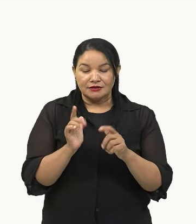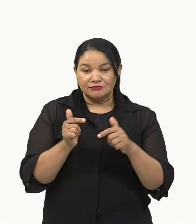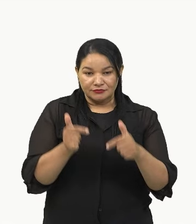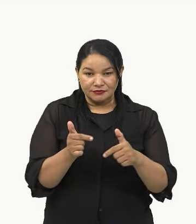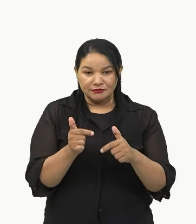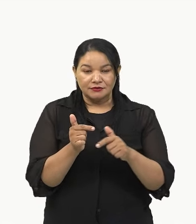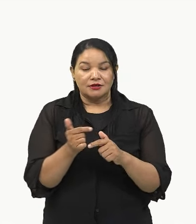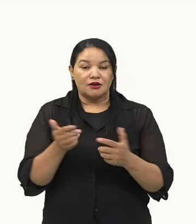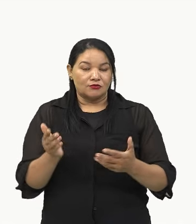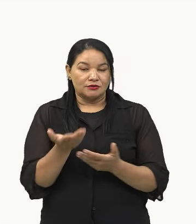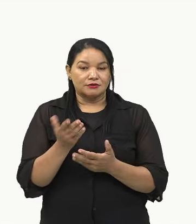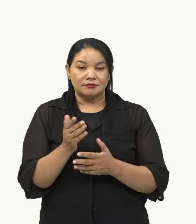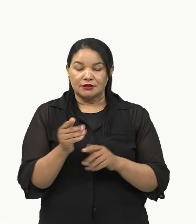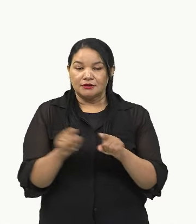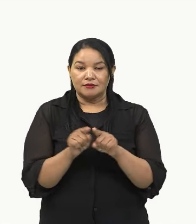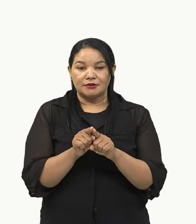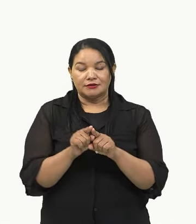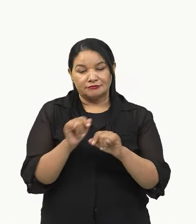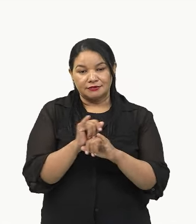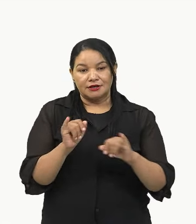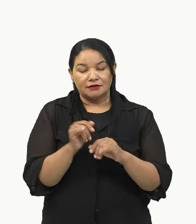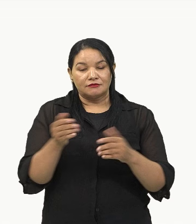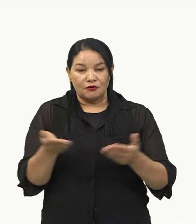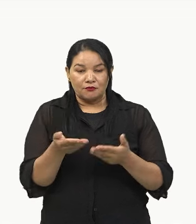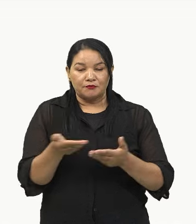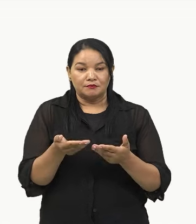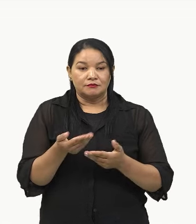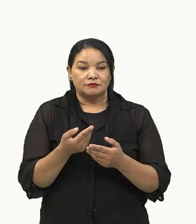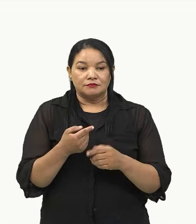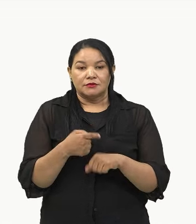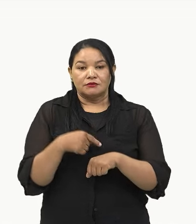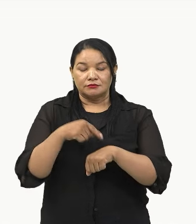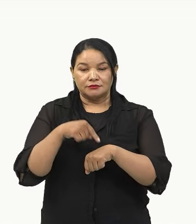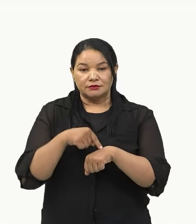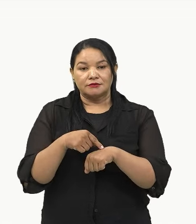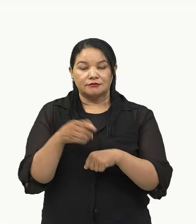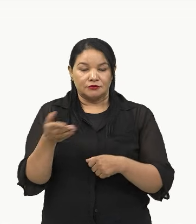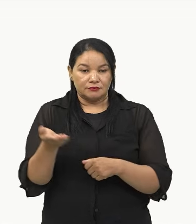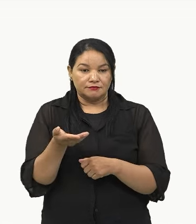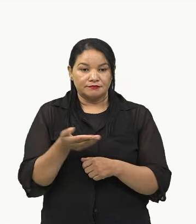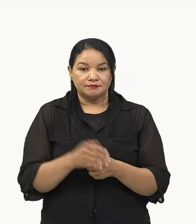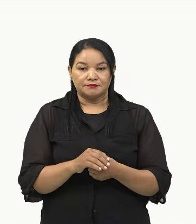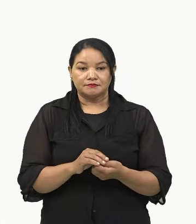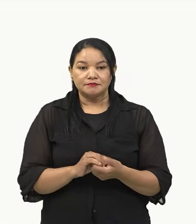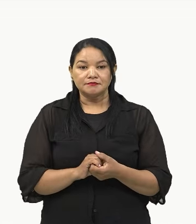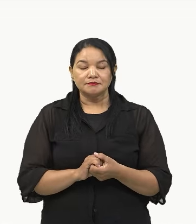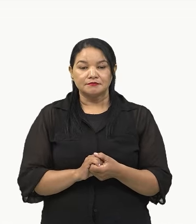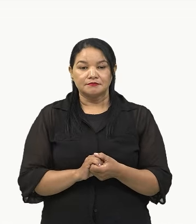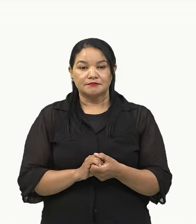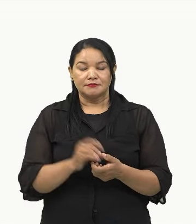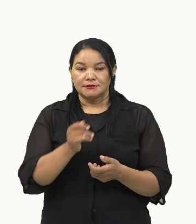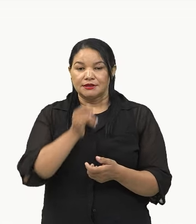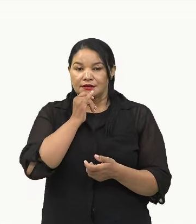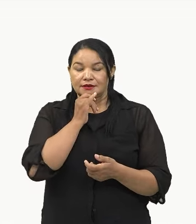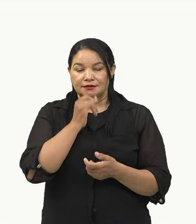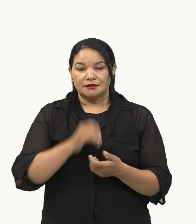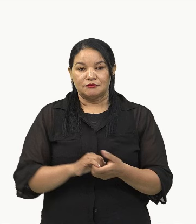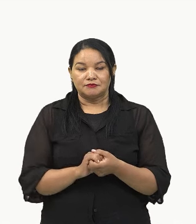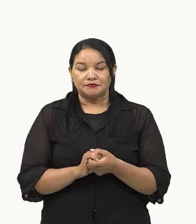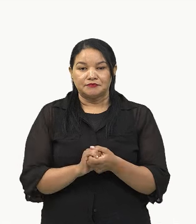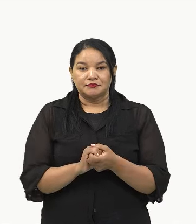que está sendo narrado ao momento, ao tempo recente. Por exemplo, as fuertes